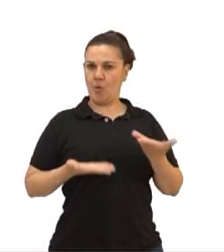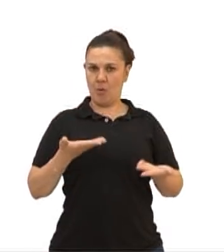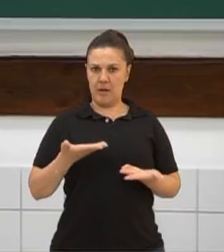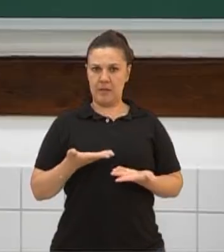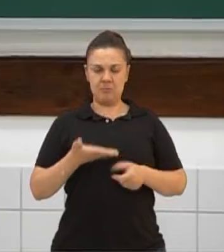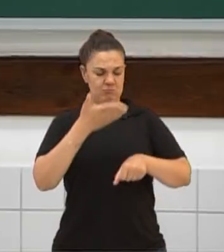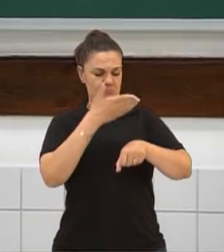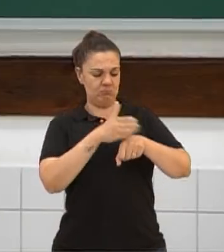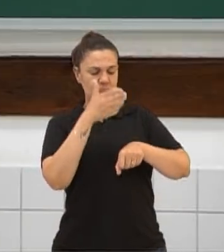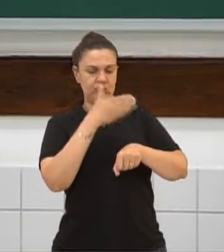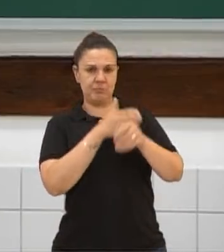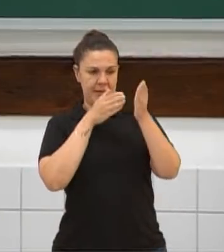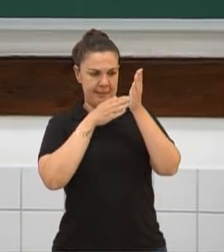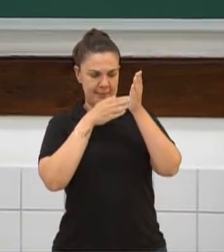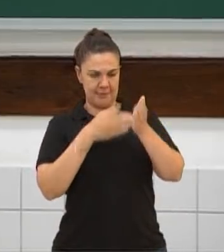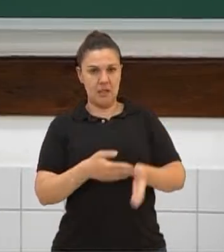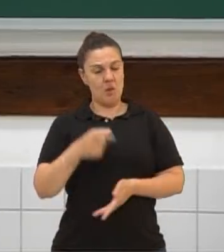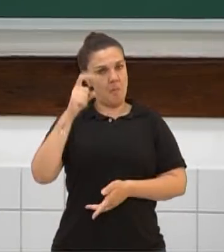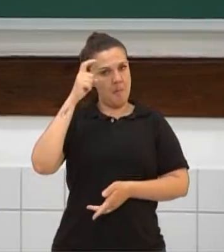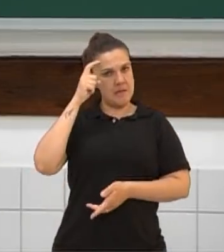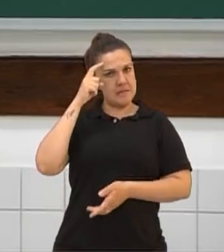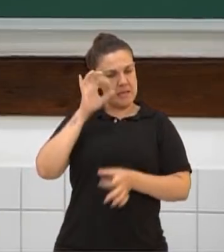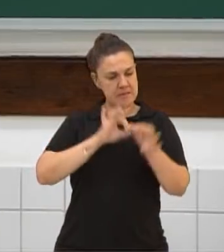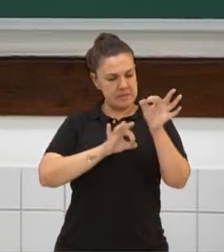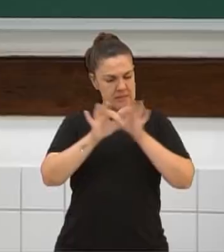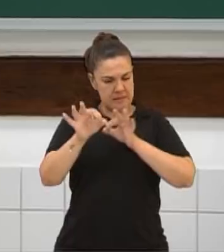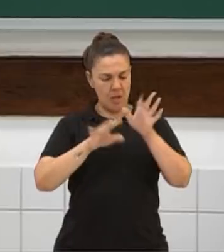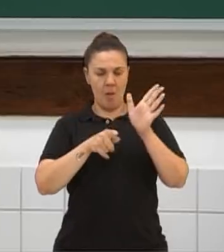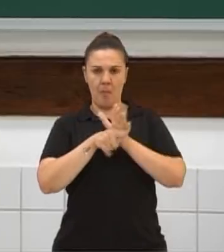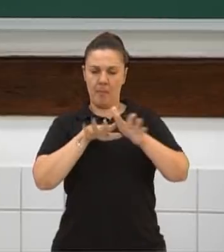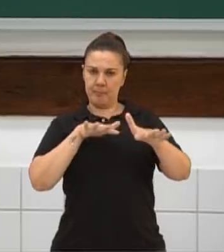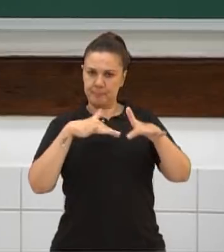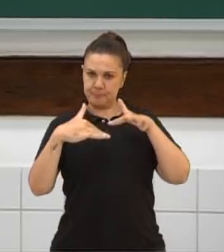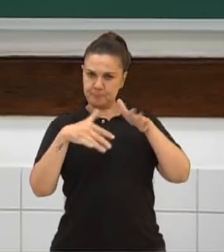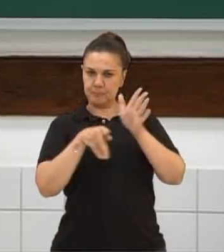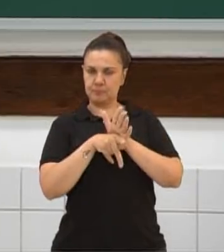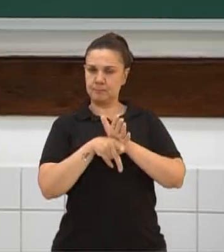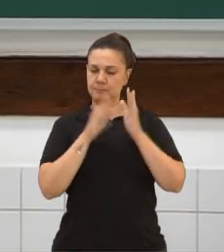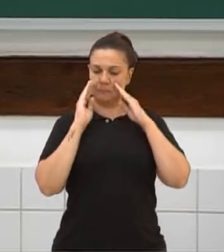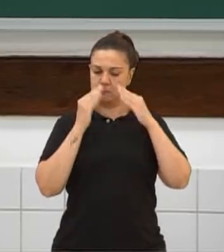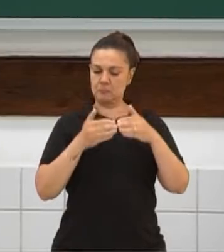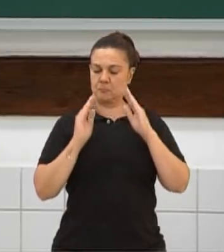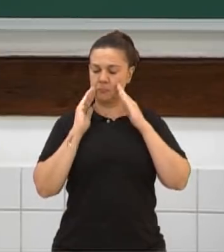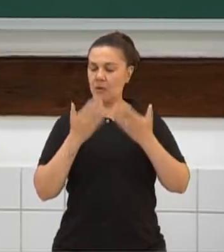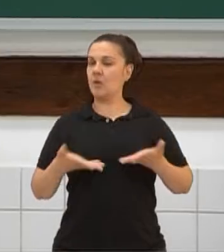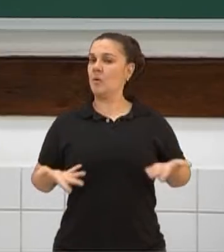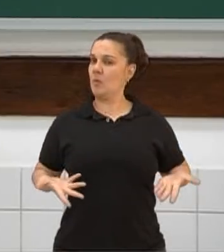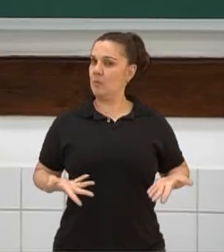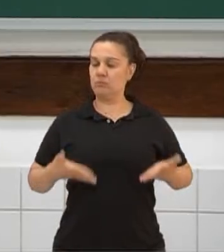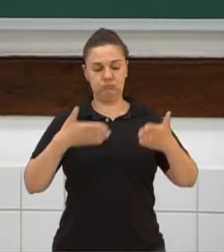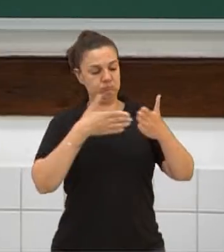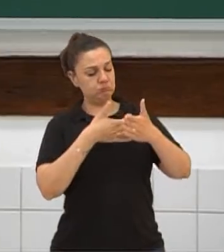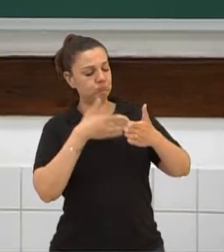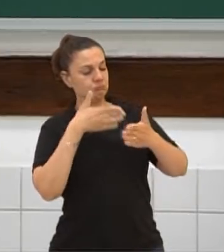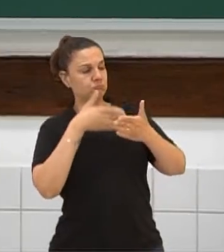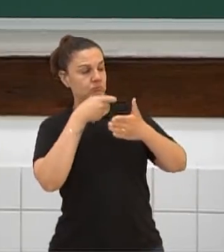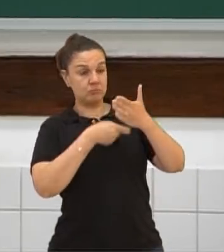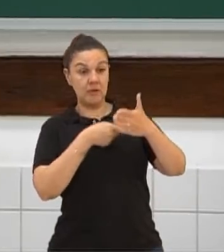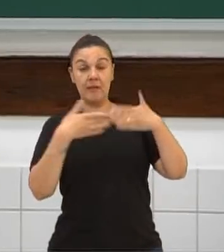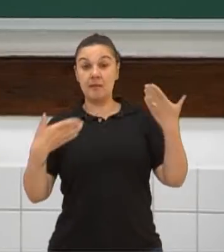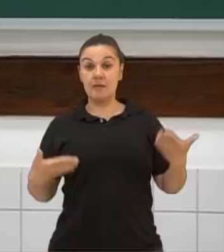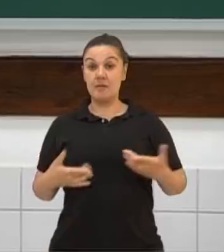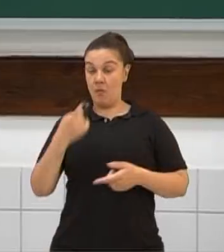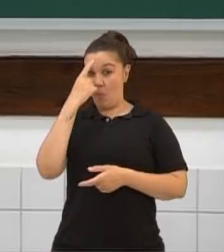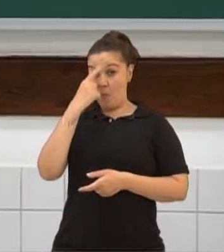modelo tecnicista, que é pensar na técnica, né, do movimento, ela começa a ser contestada. Então, a